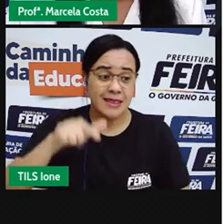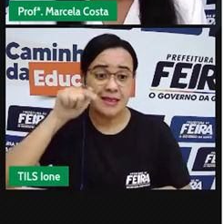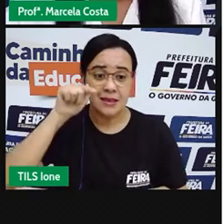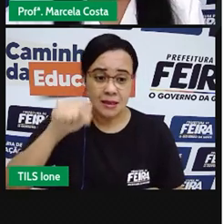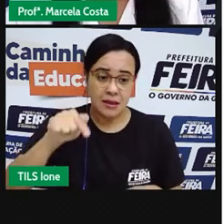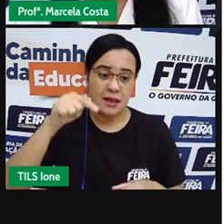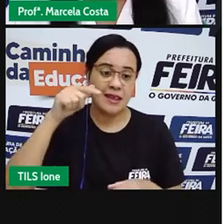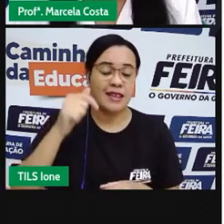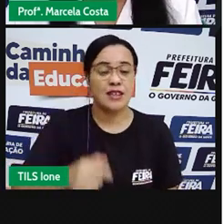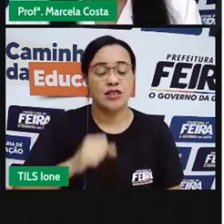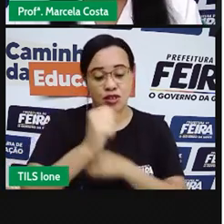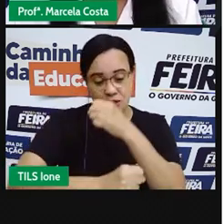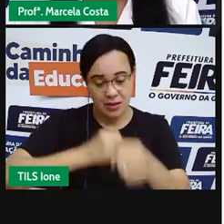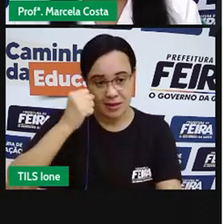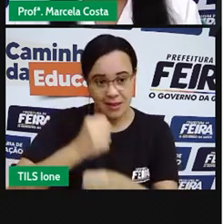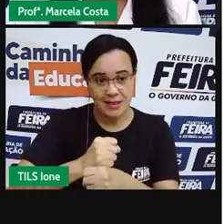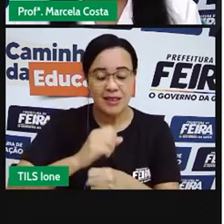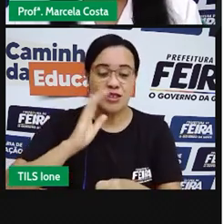7 anos.